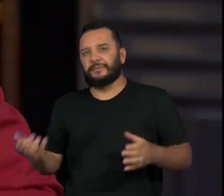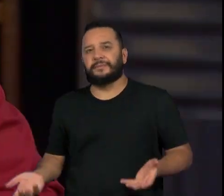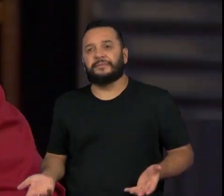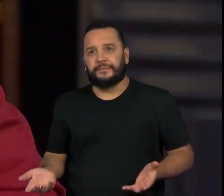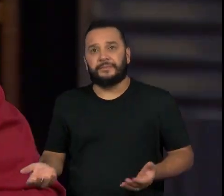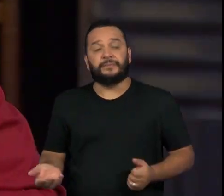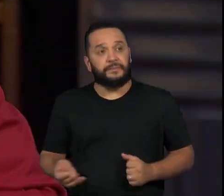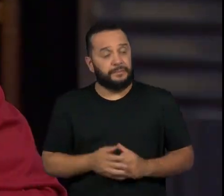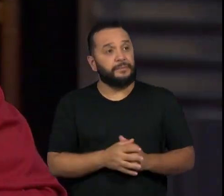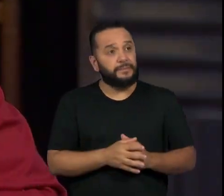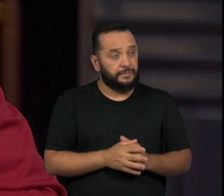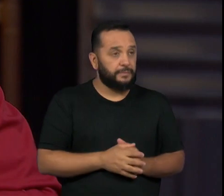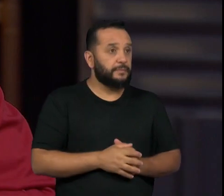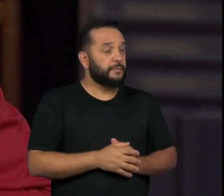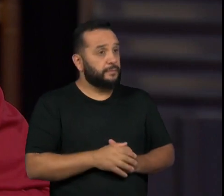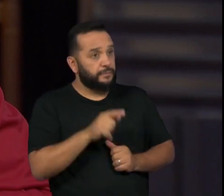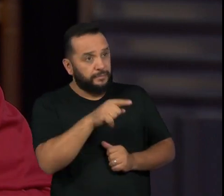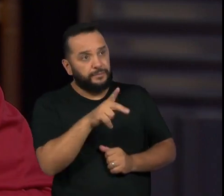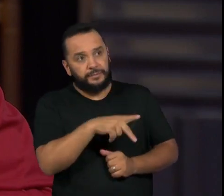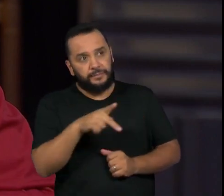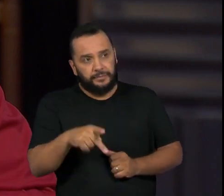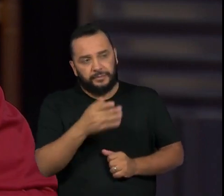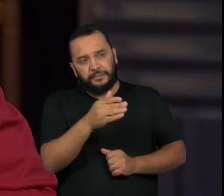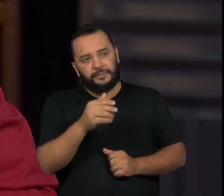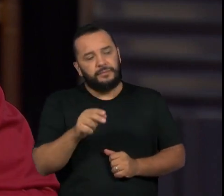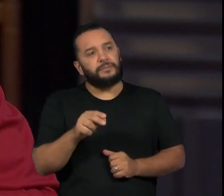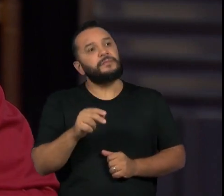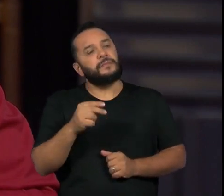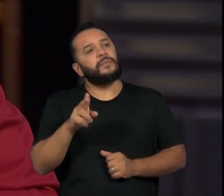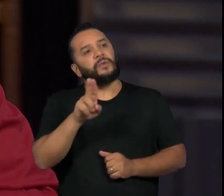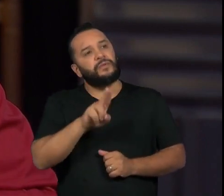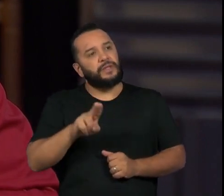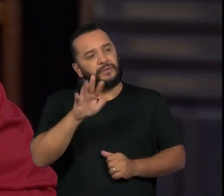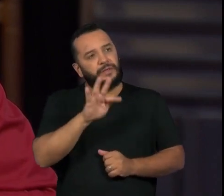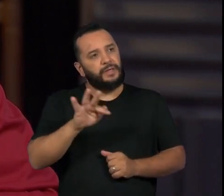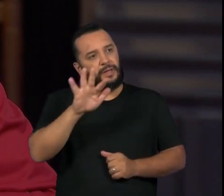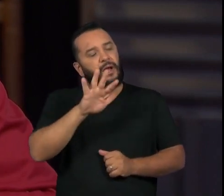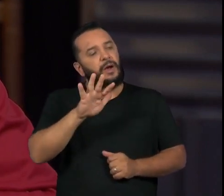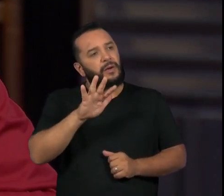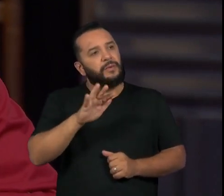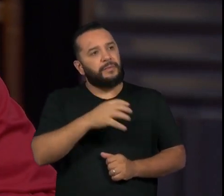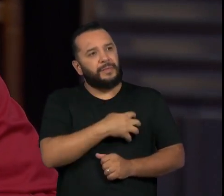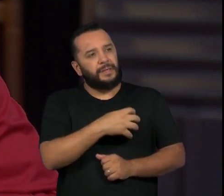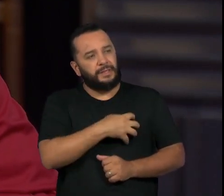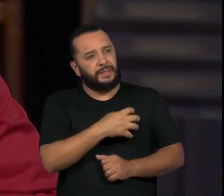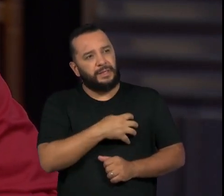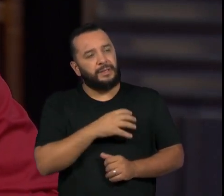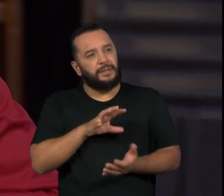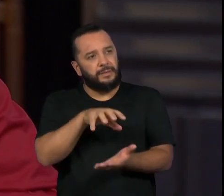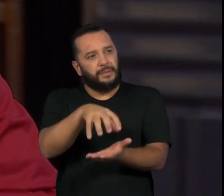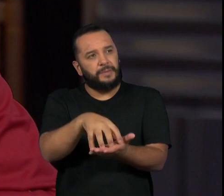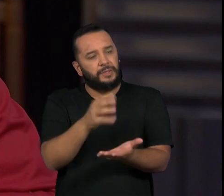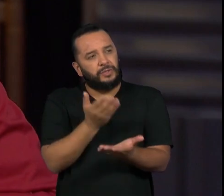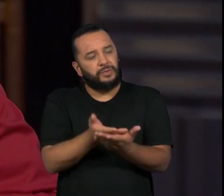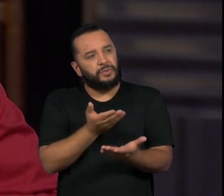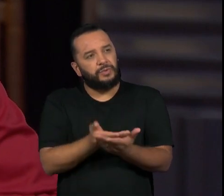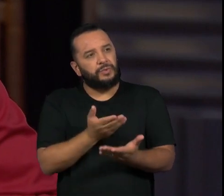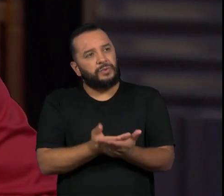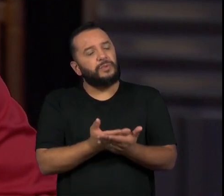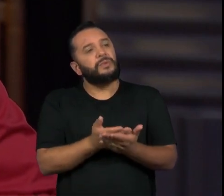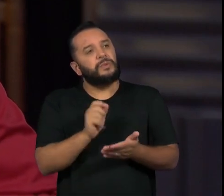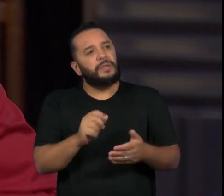Eu quero contar para eles que você é professora na Federal da Bahia, no Departamento de Estudos de Gênero e